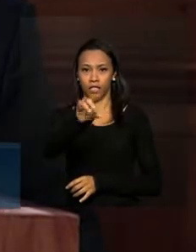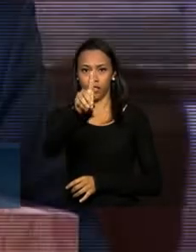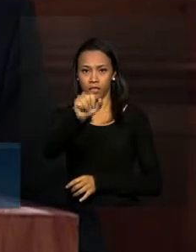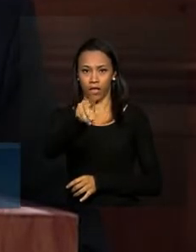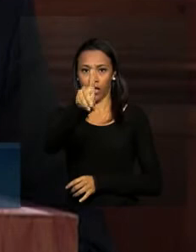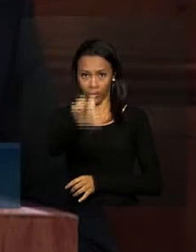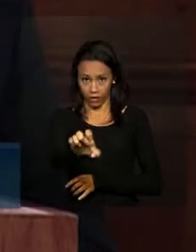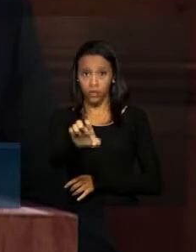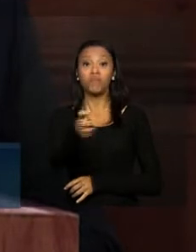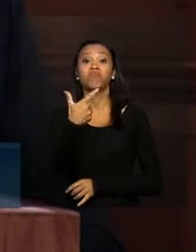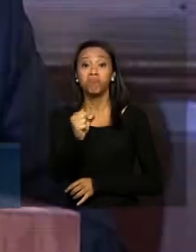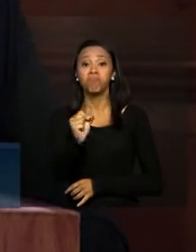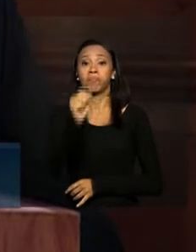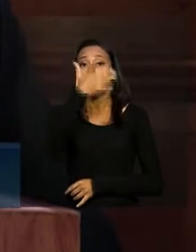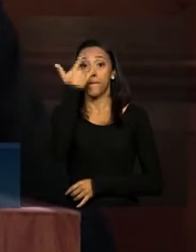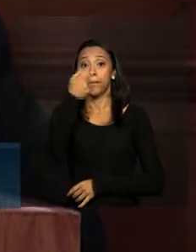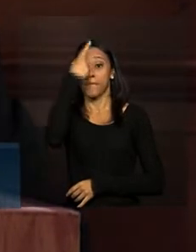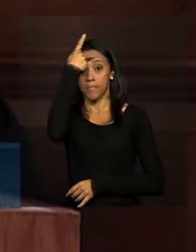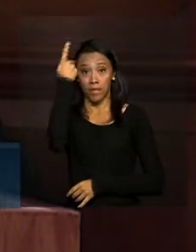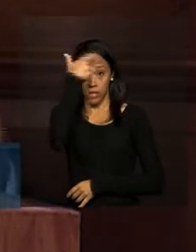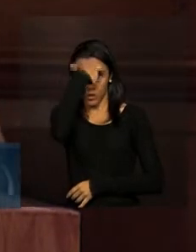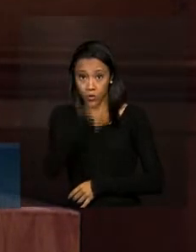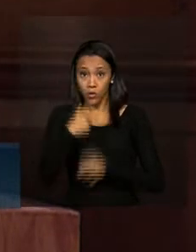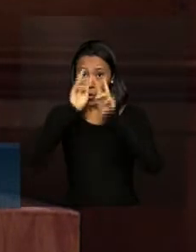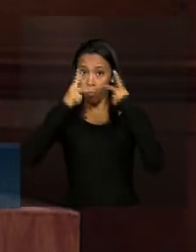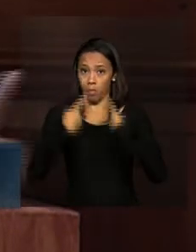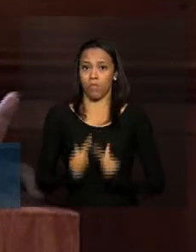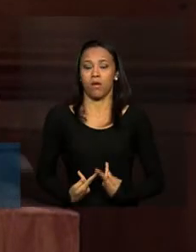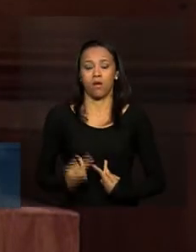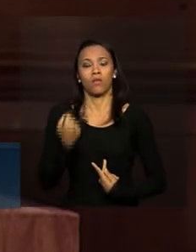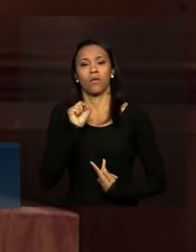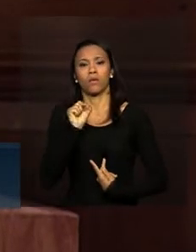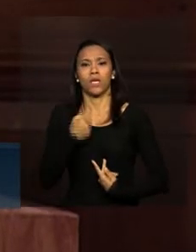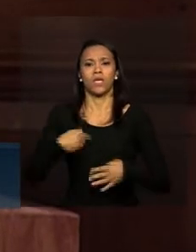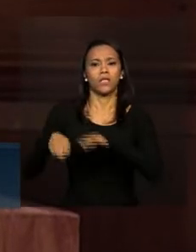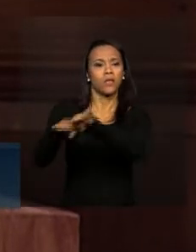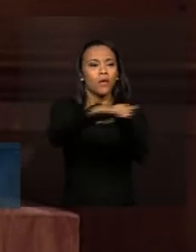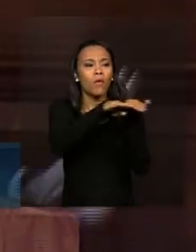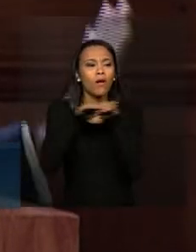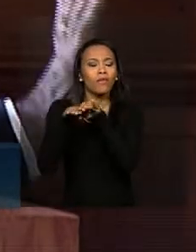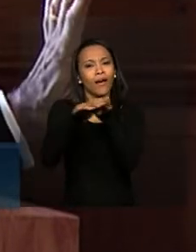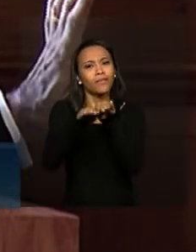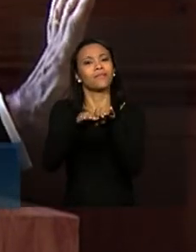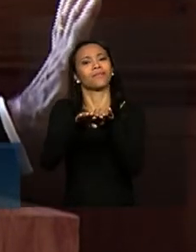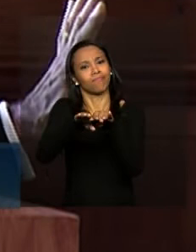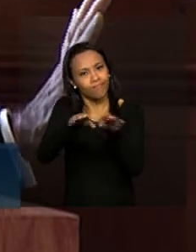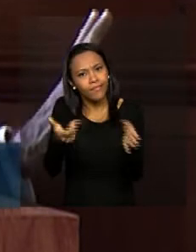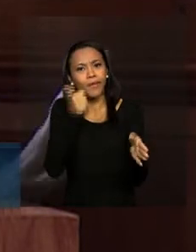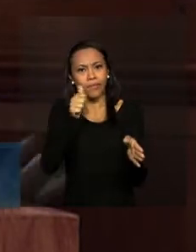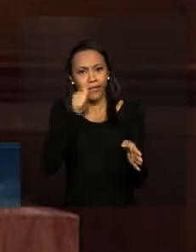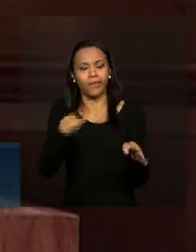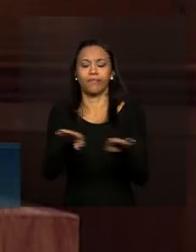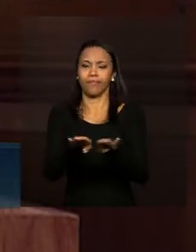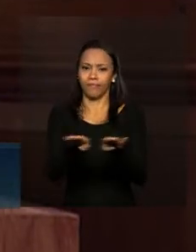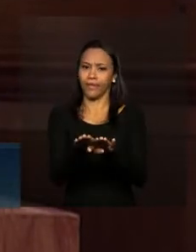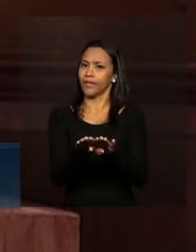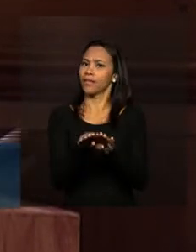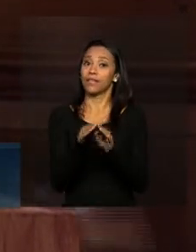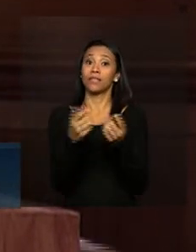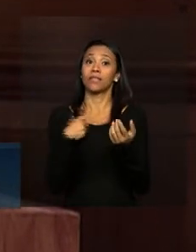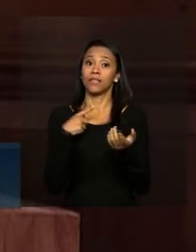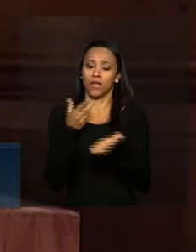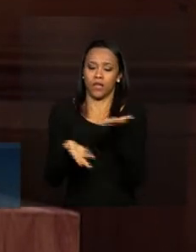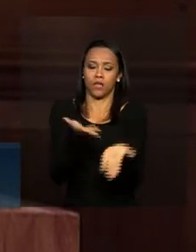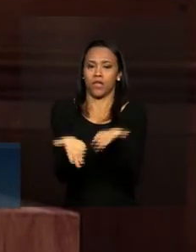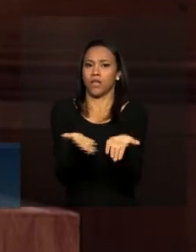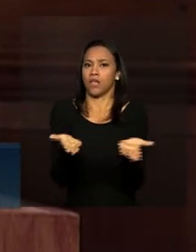precisamente, conjugando com esse dispositivo da igualdade, entra a figura da mulher. Também ela há de ser tratada com a